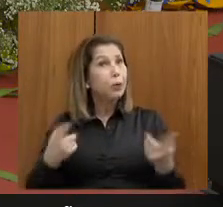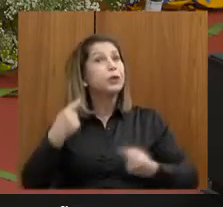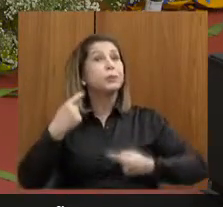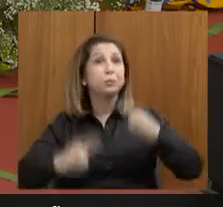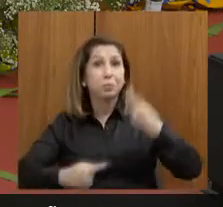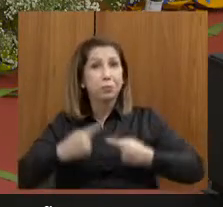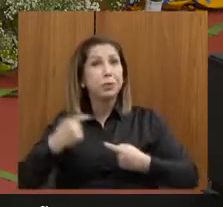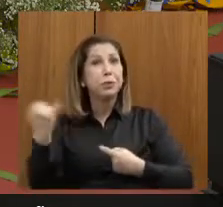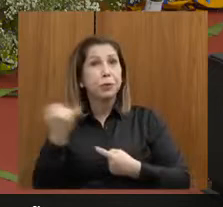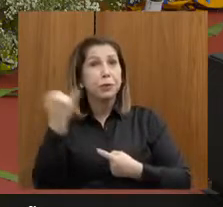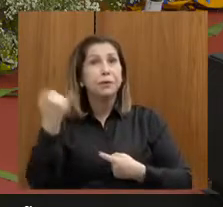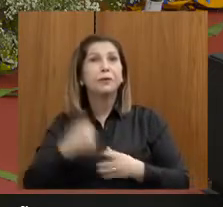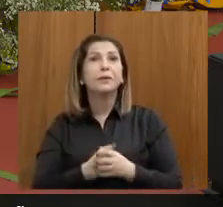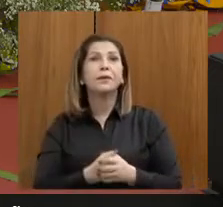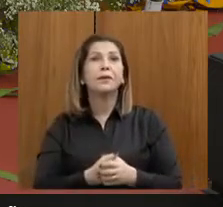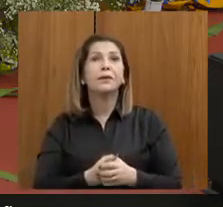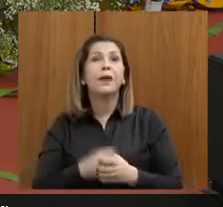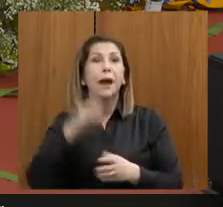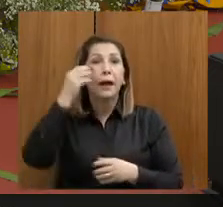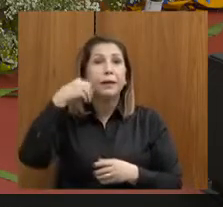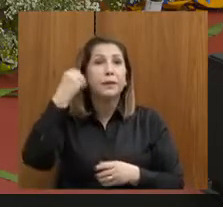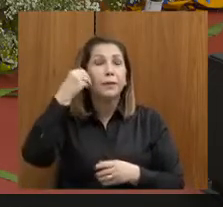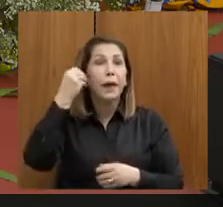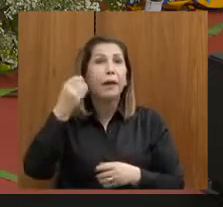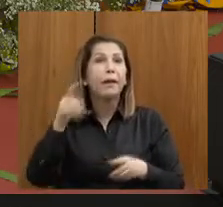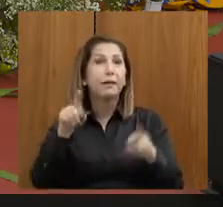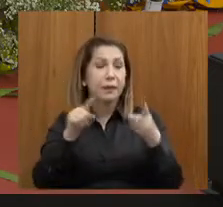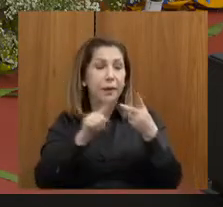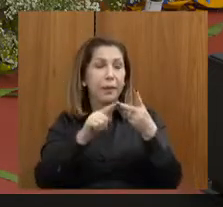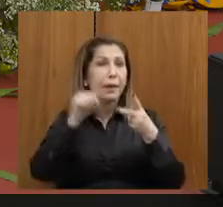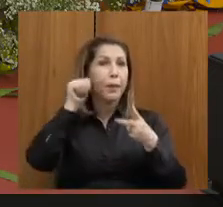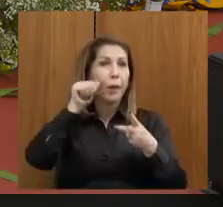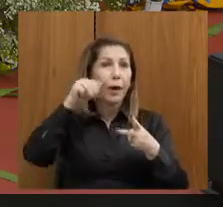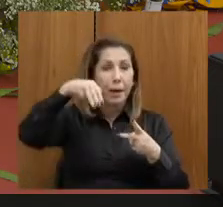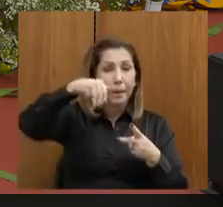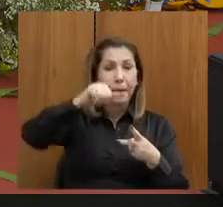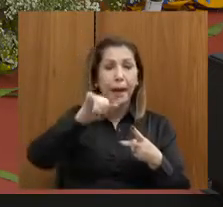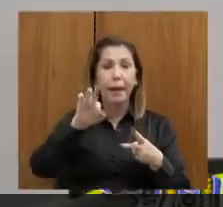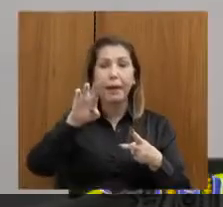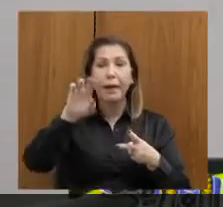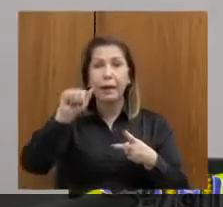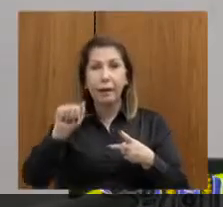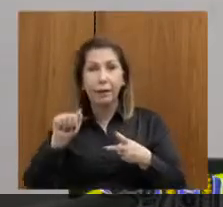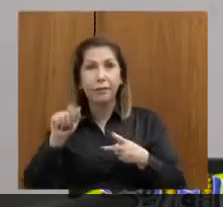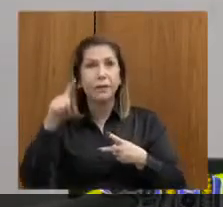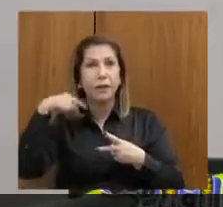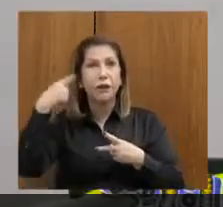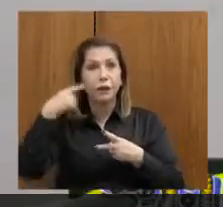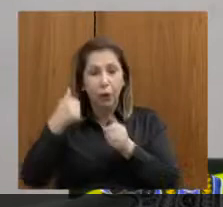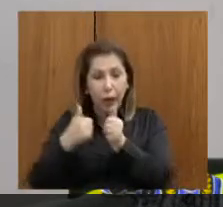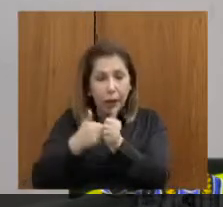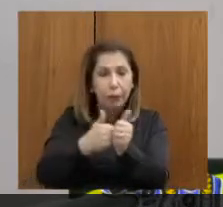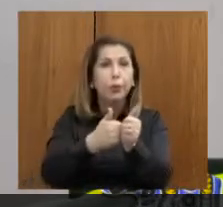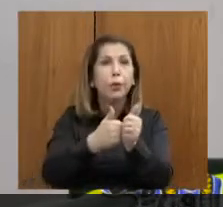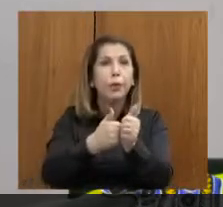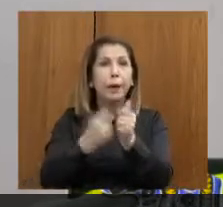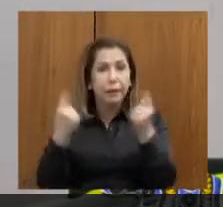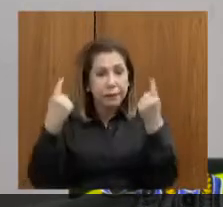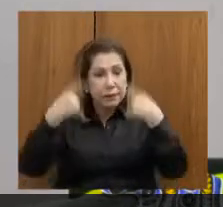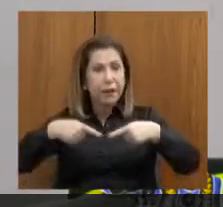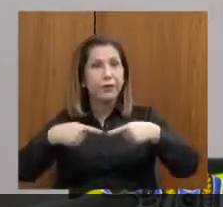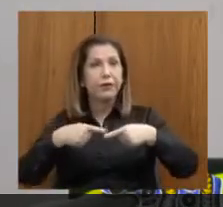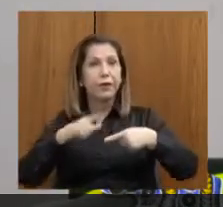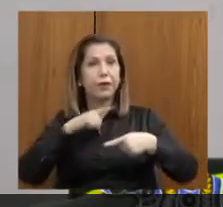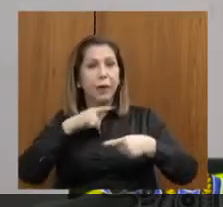é a experiência da Maíra como advogada que acompanha o desafio que